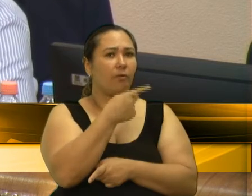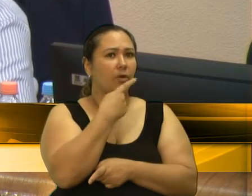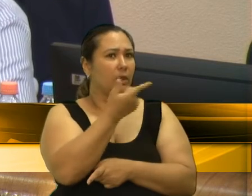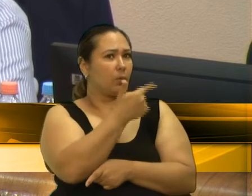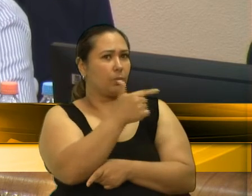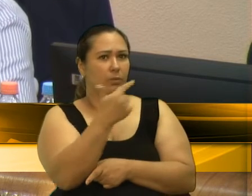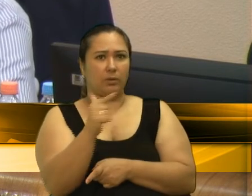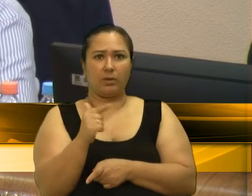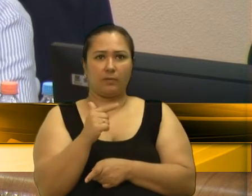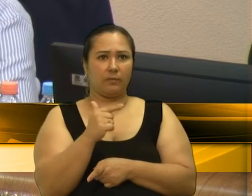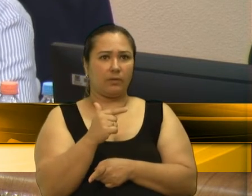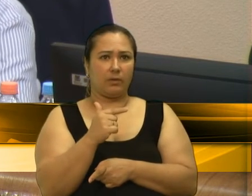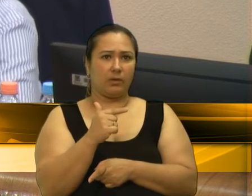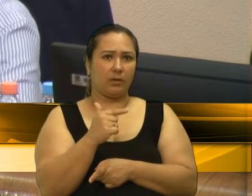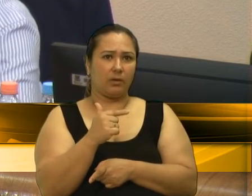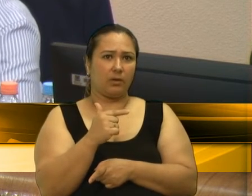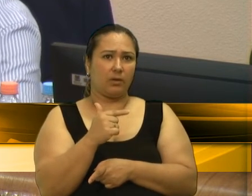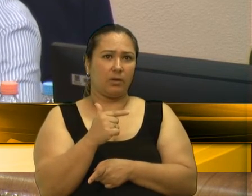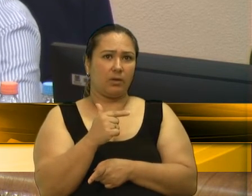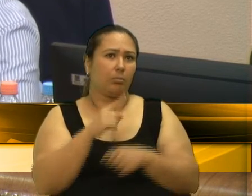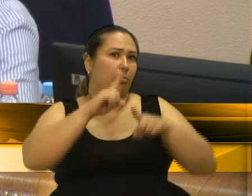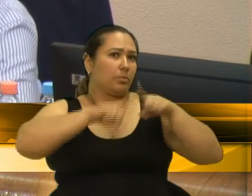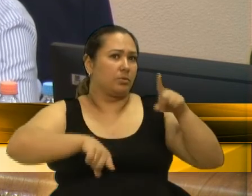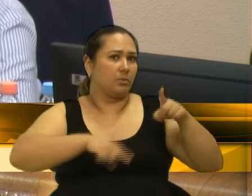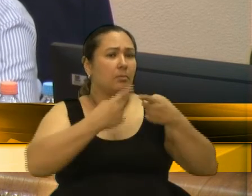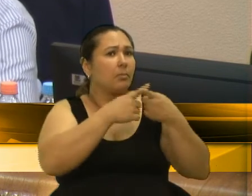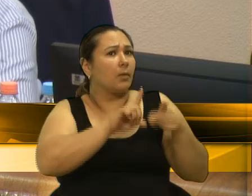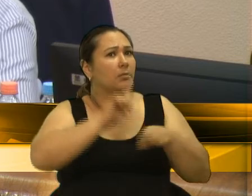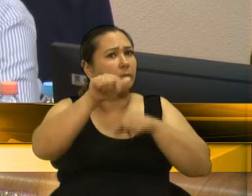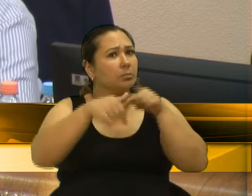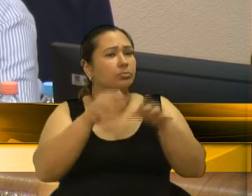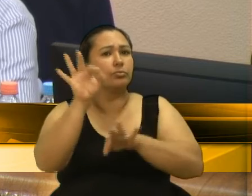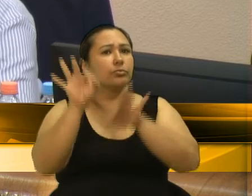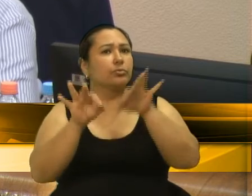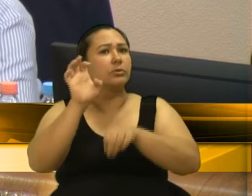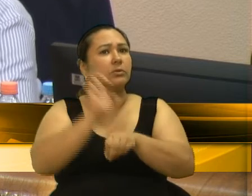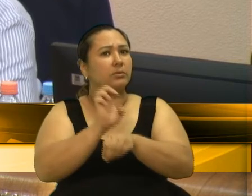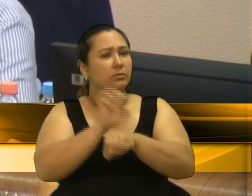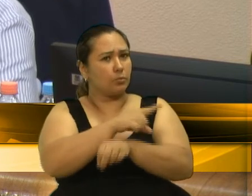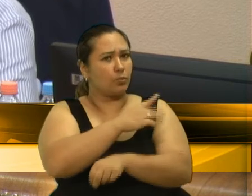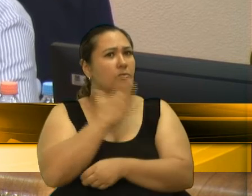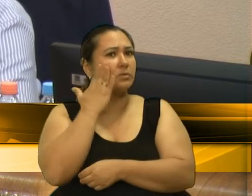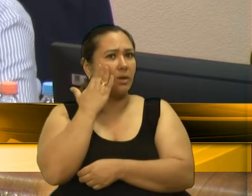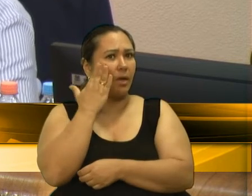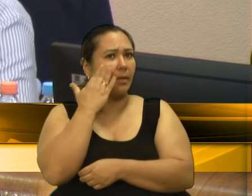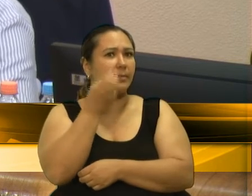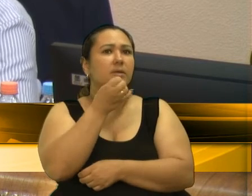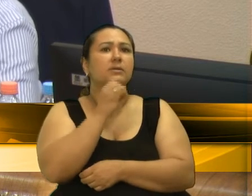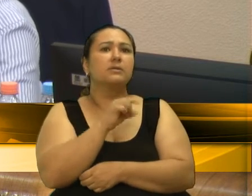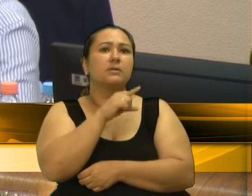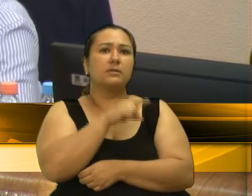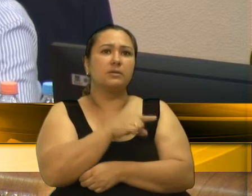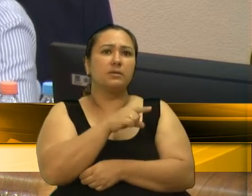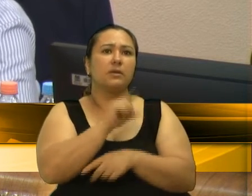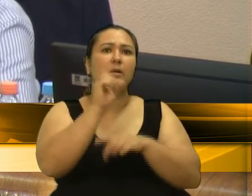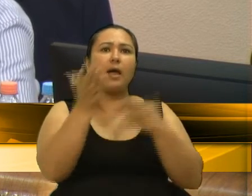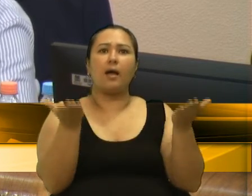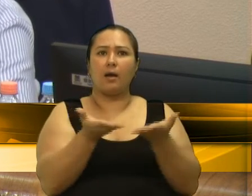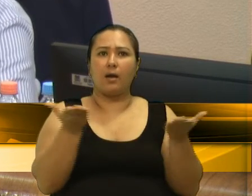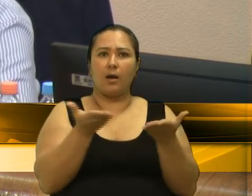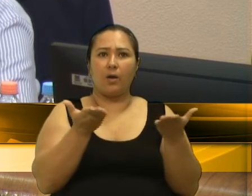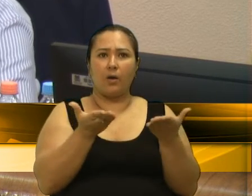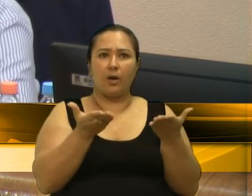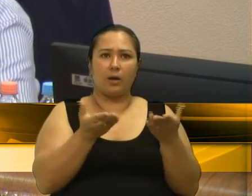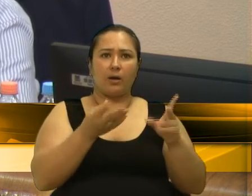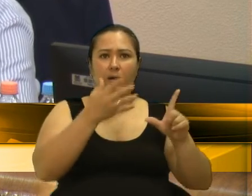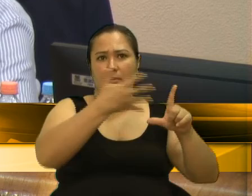houve indeferimento, mas esse acabou na Justiça Estadual. O senhor tem conhecimento se referente agora à Parada